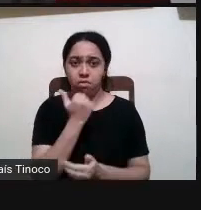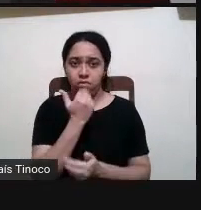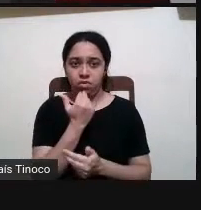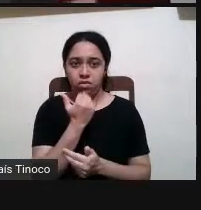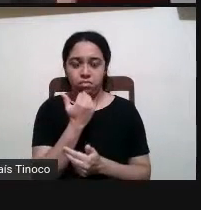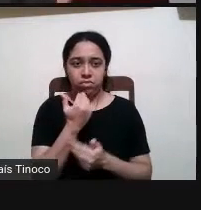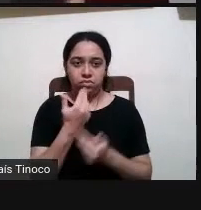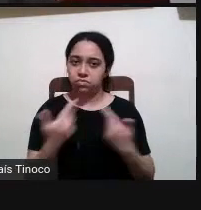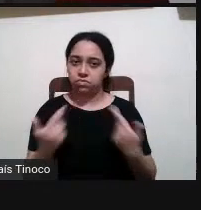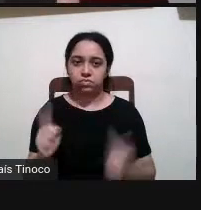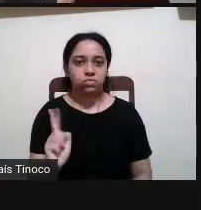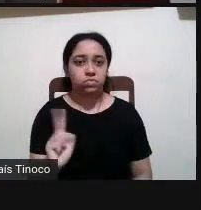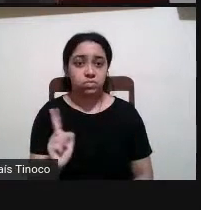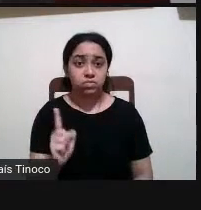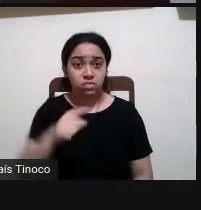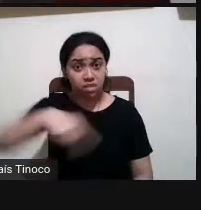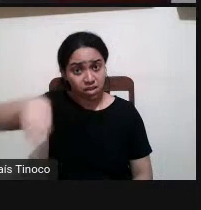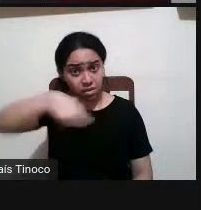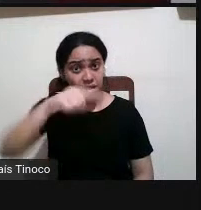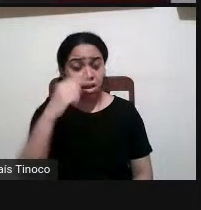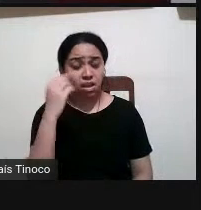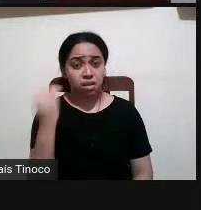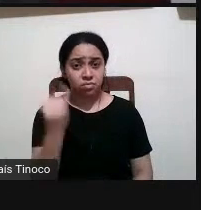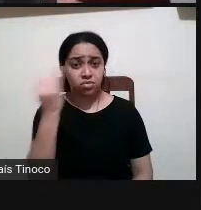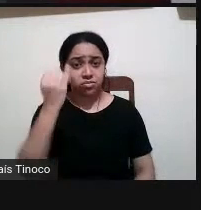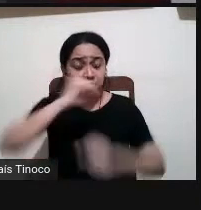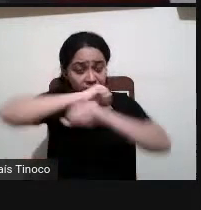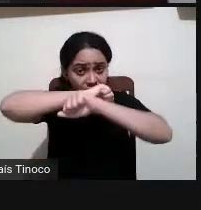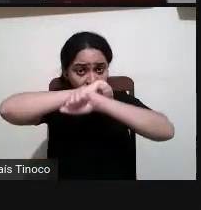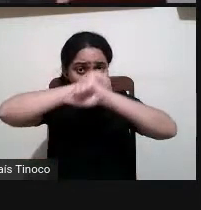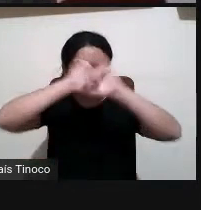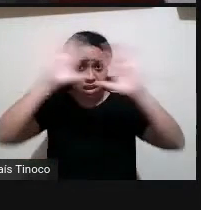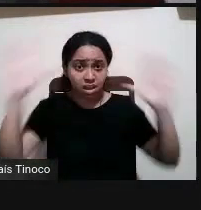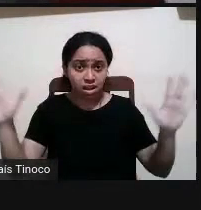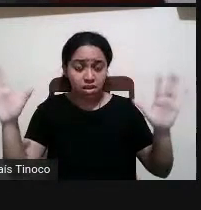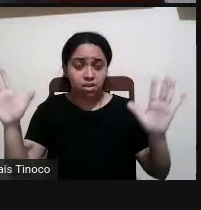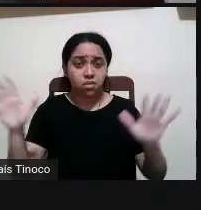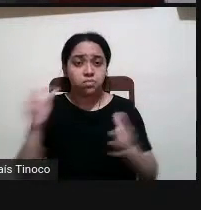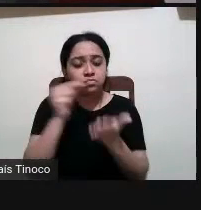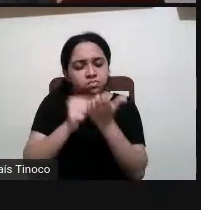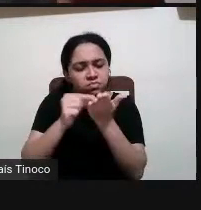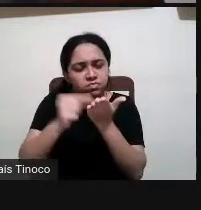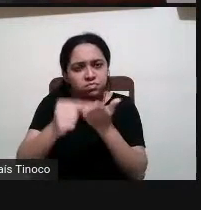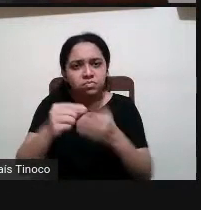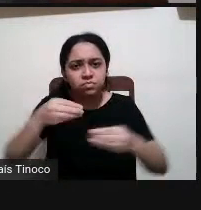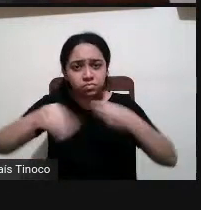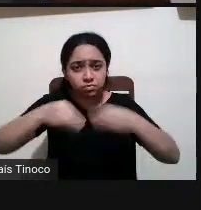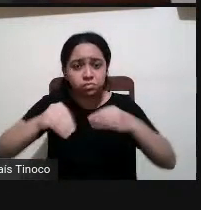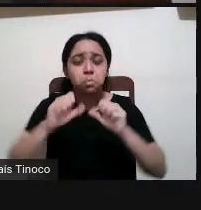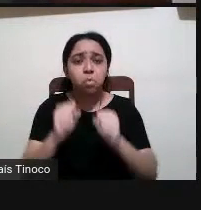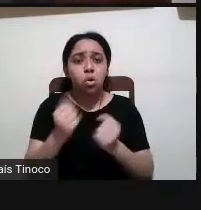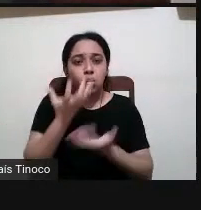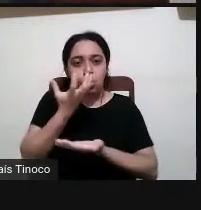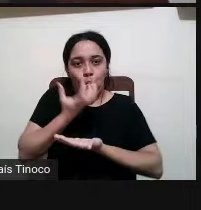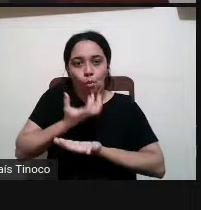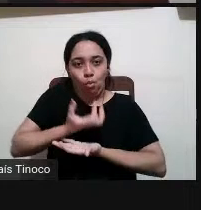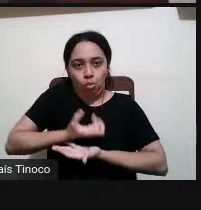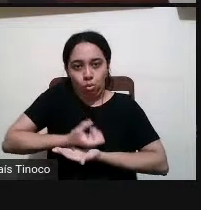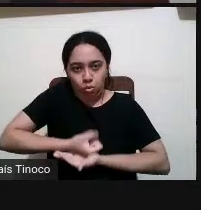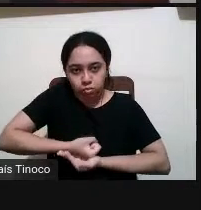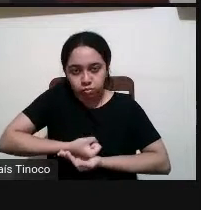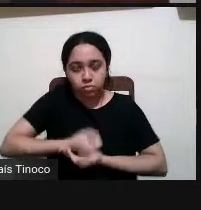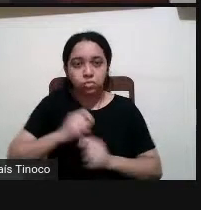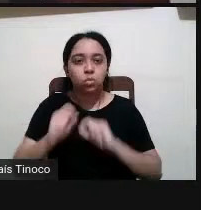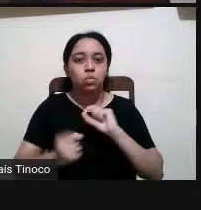ser algo que fique muito claro, né? O microplástico, ele pode ser absorvido por nós humanos,